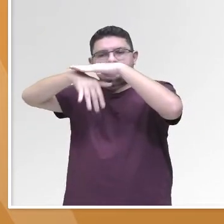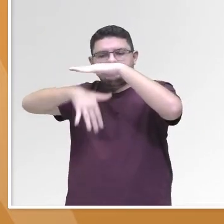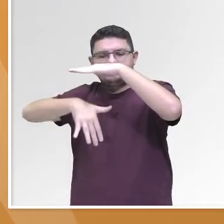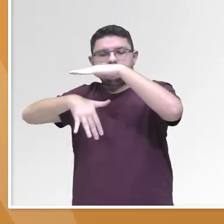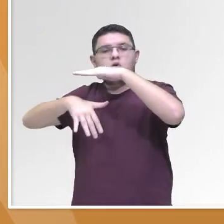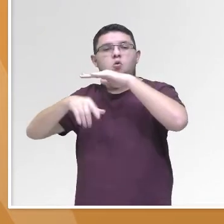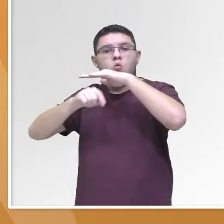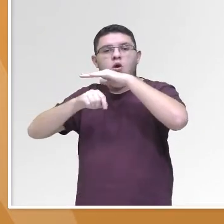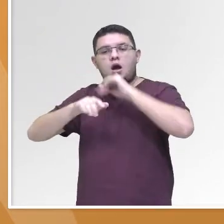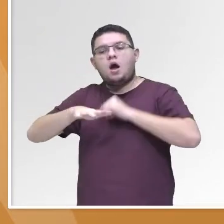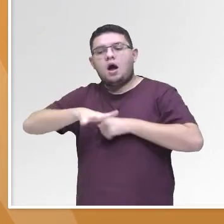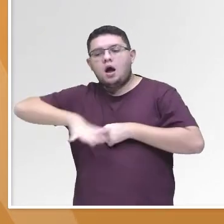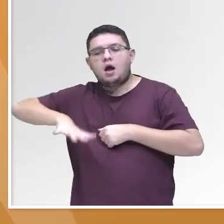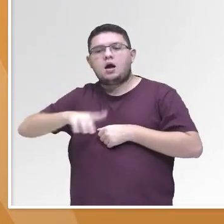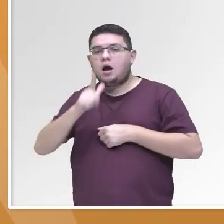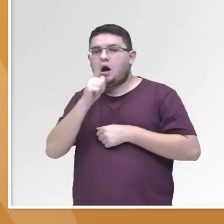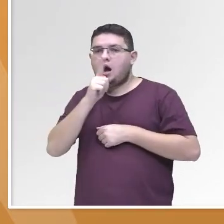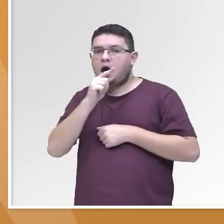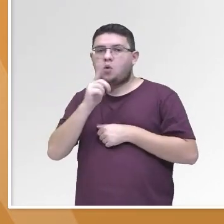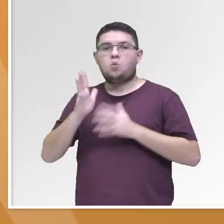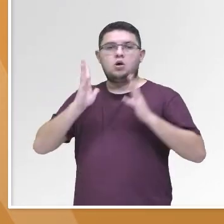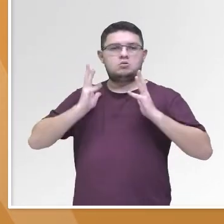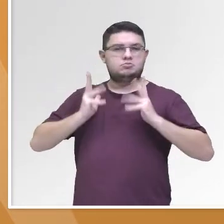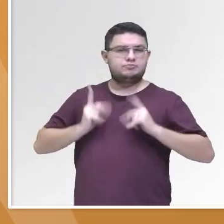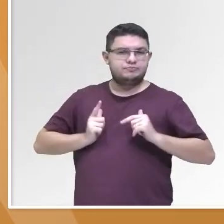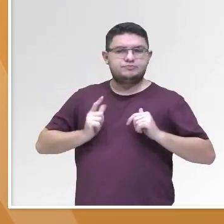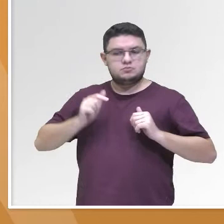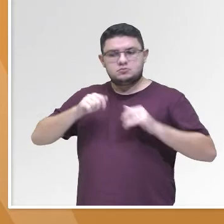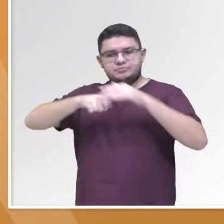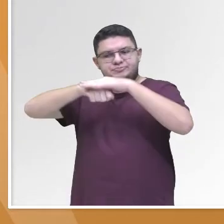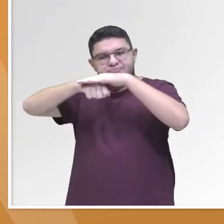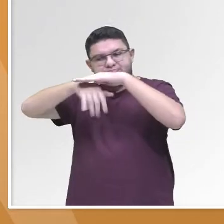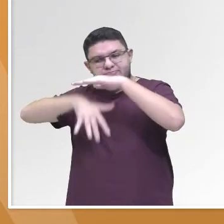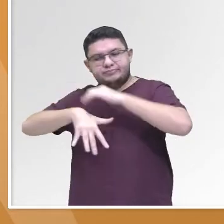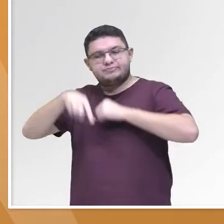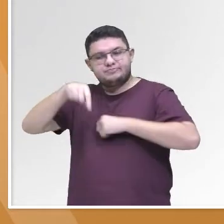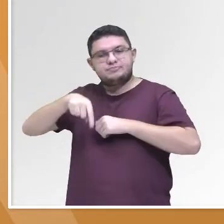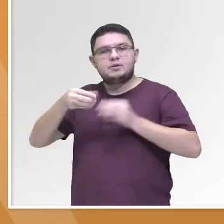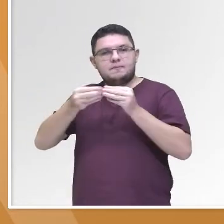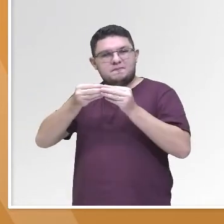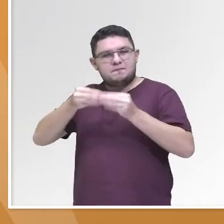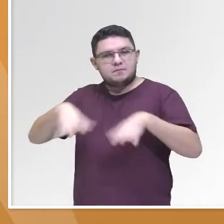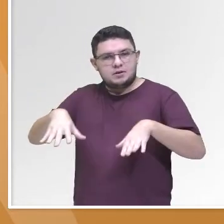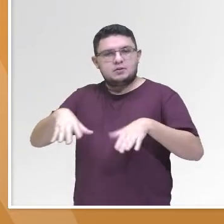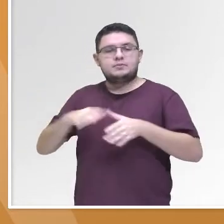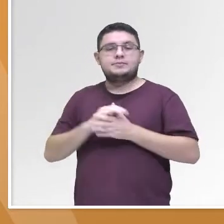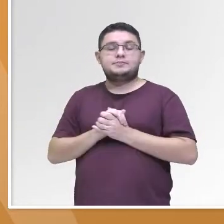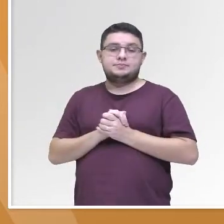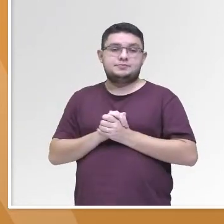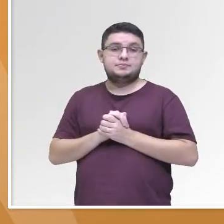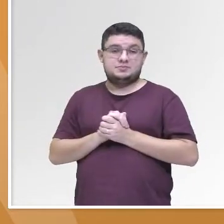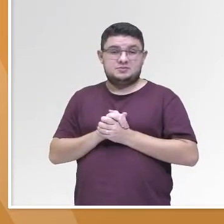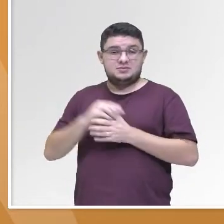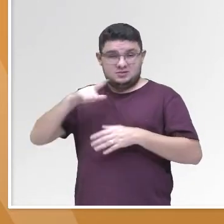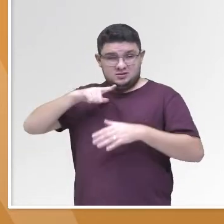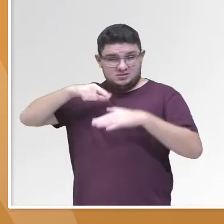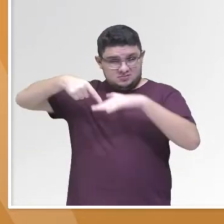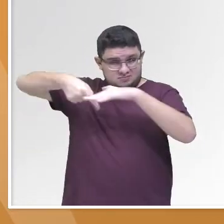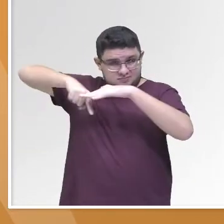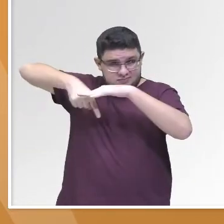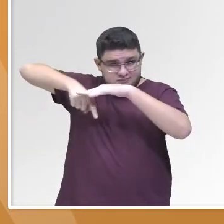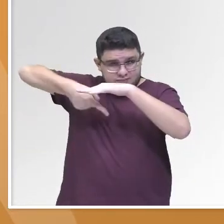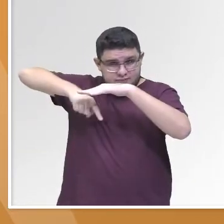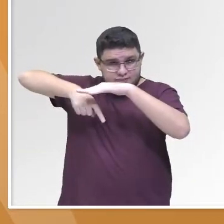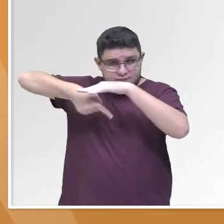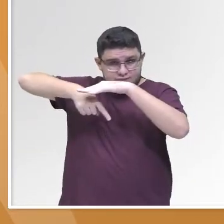lençóis freáticos, de toda essa região, né? Inclusive, passando aí dessa área de onde foi